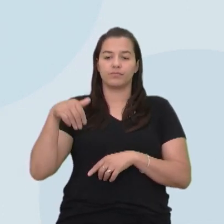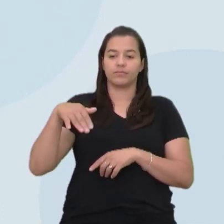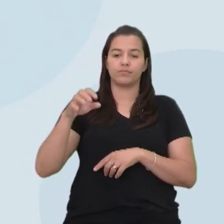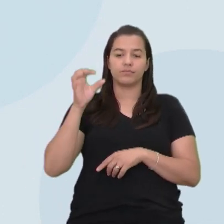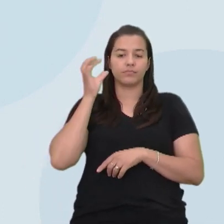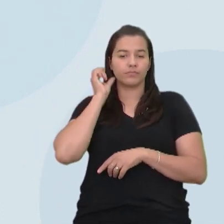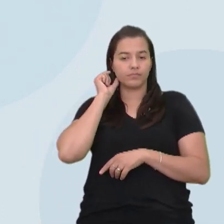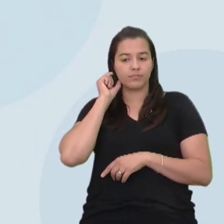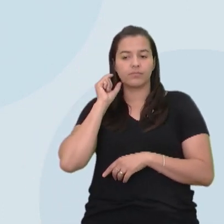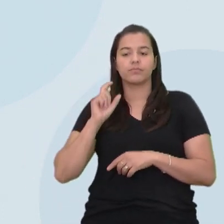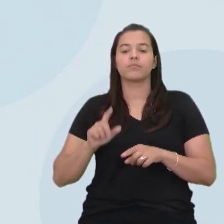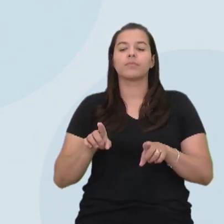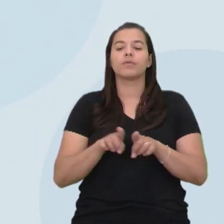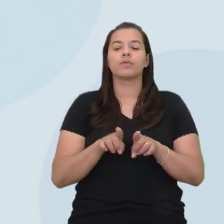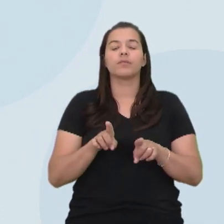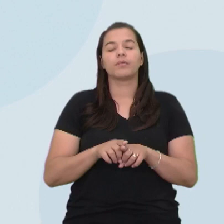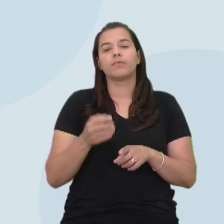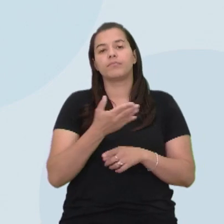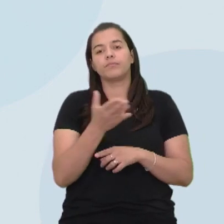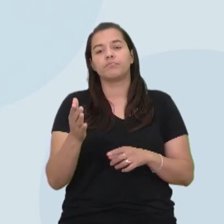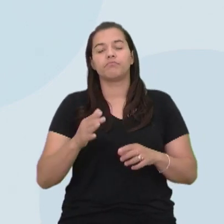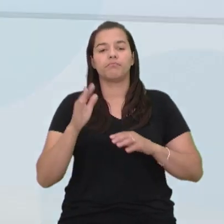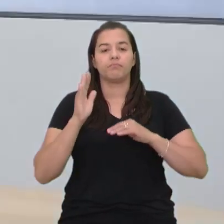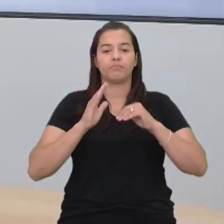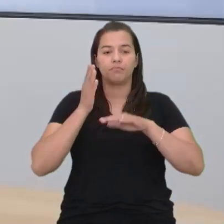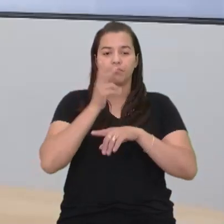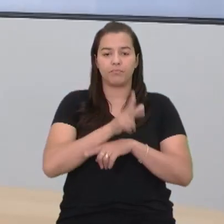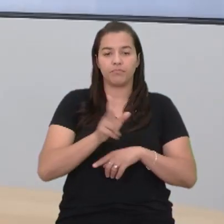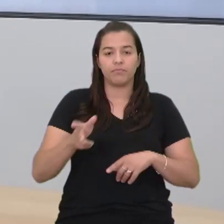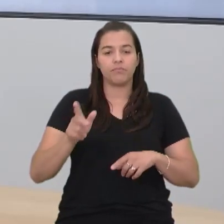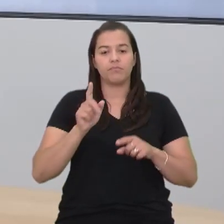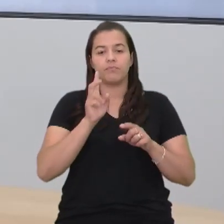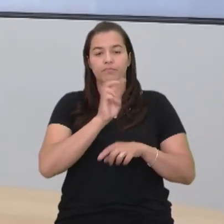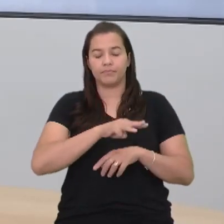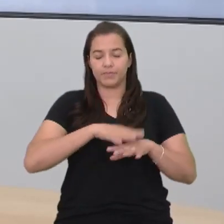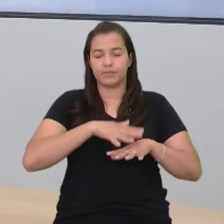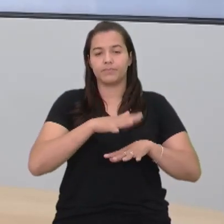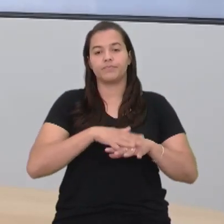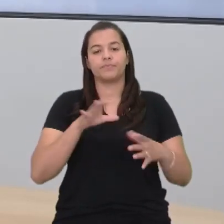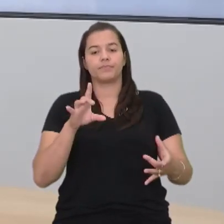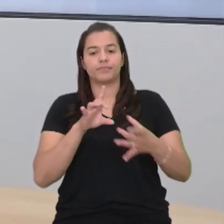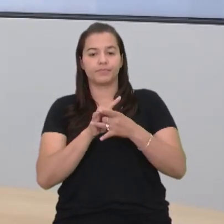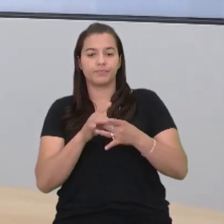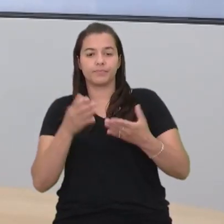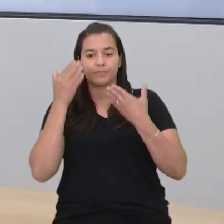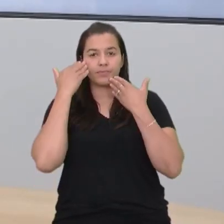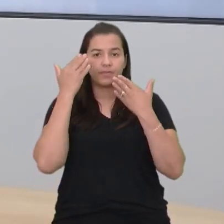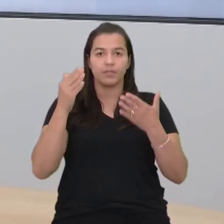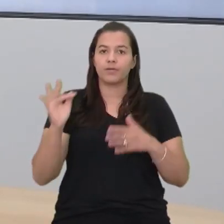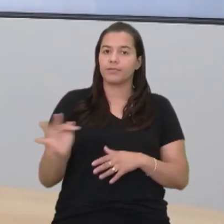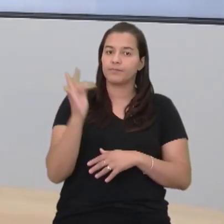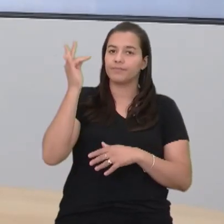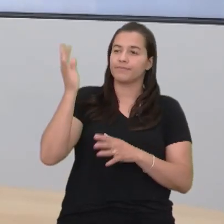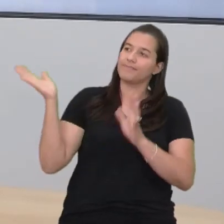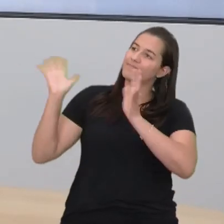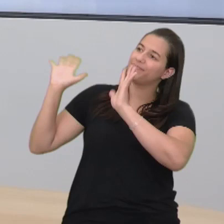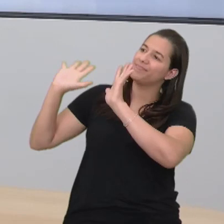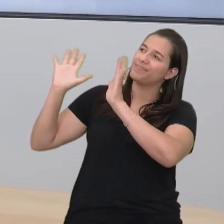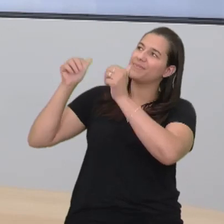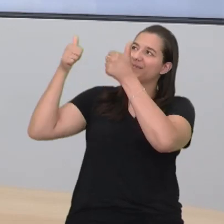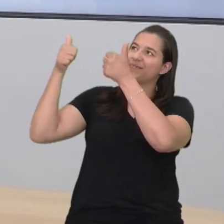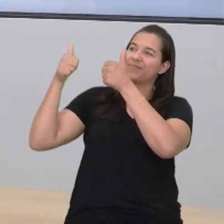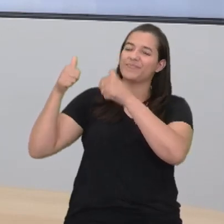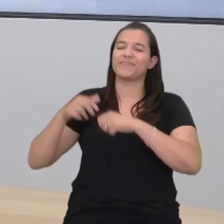4 componentes formam aí o famoso Matemática Conectada. E já quero agradecer aí quem está comigo aqui, a Flávia, né? Tudo bem,